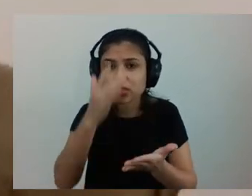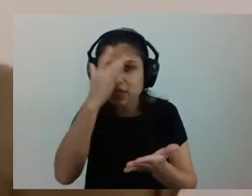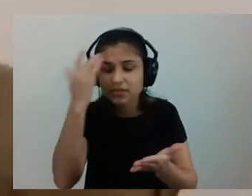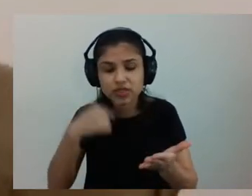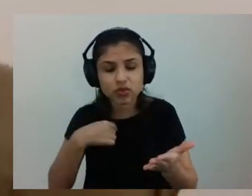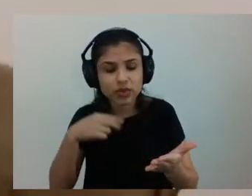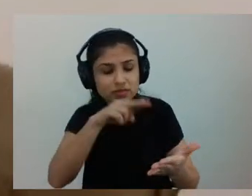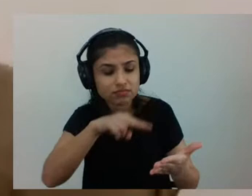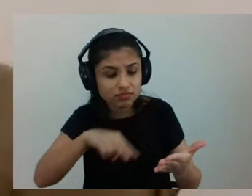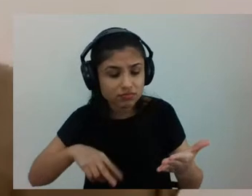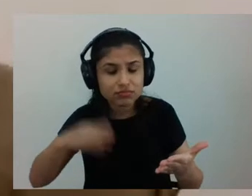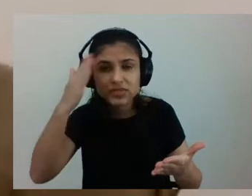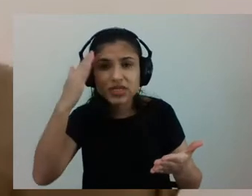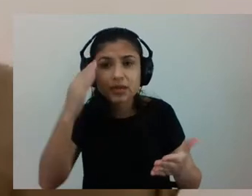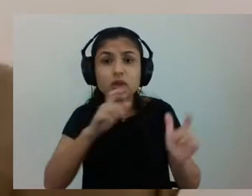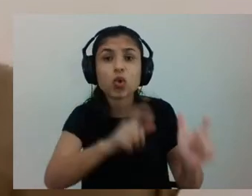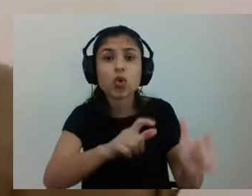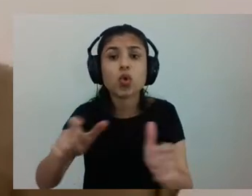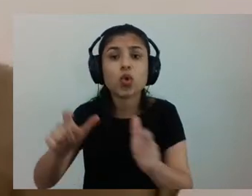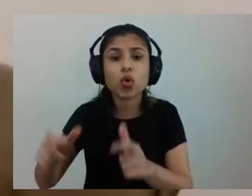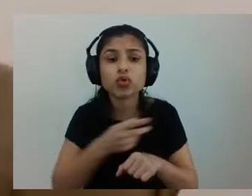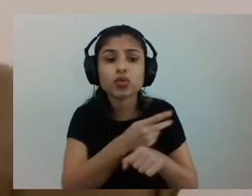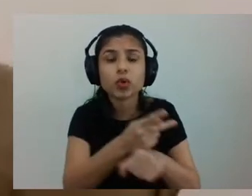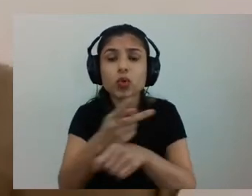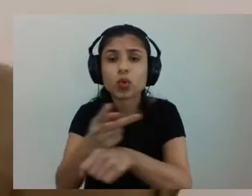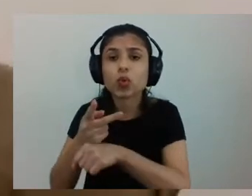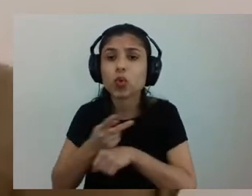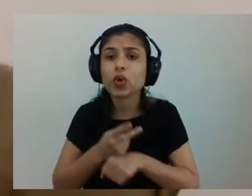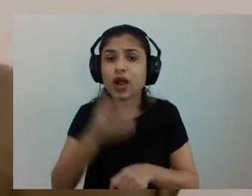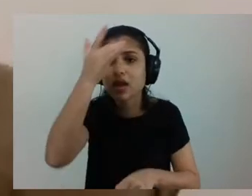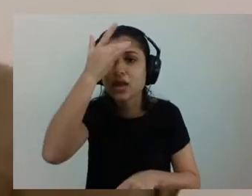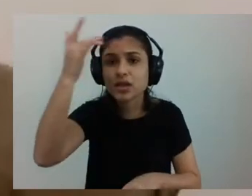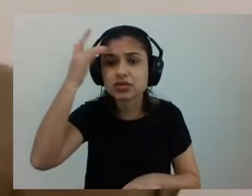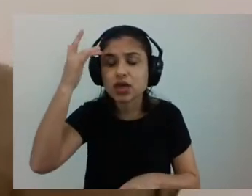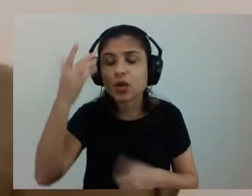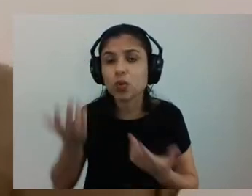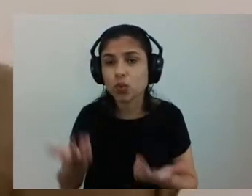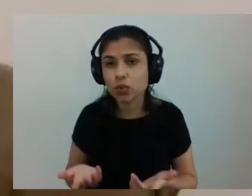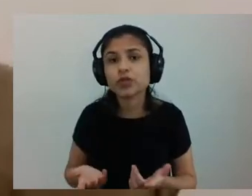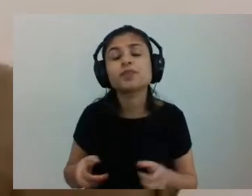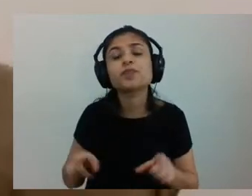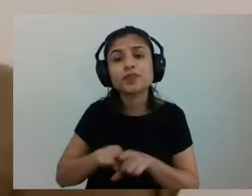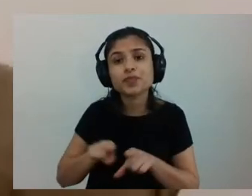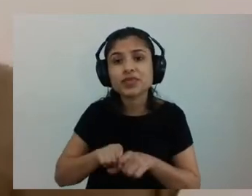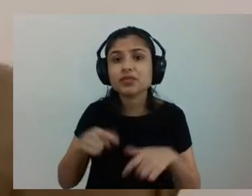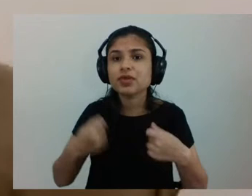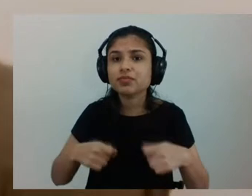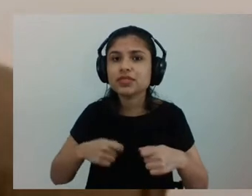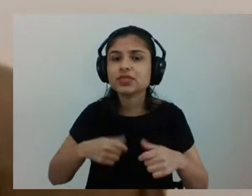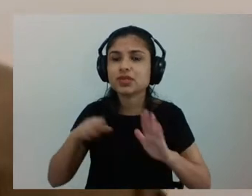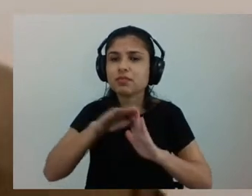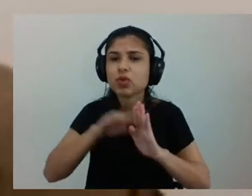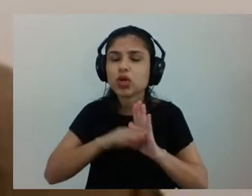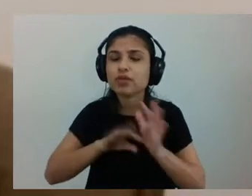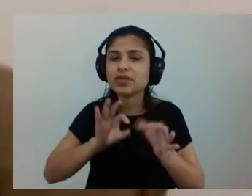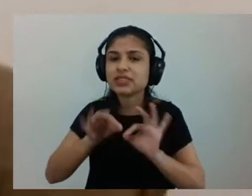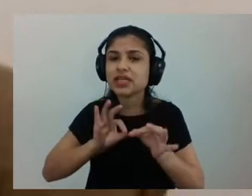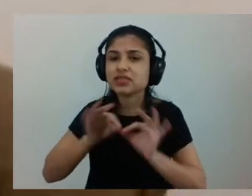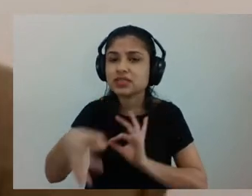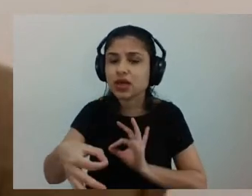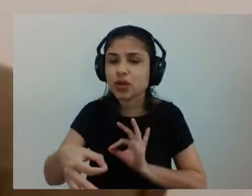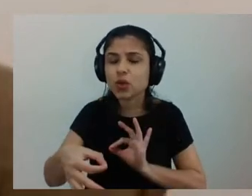serviços de saúde mental que elas possam procurar. Assim como nós também precisamos ter programas de extensão que visem